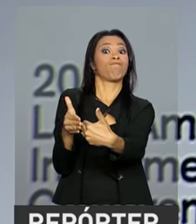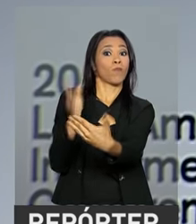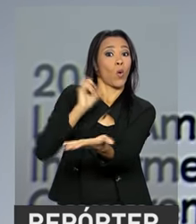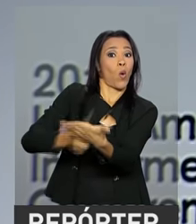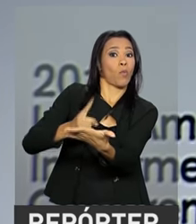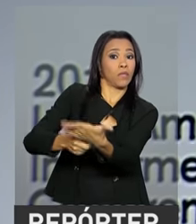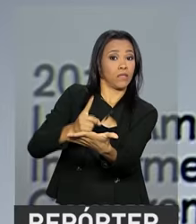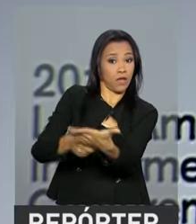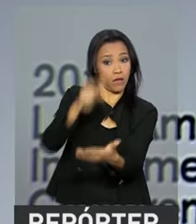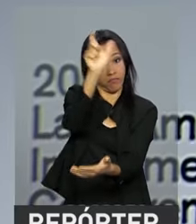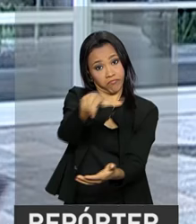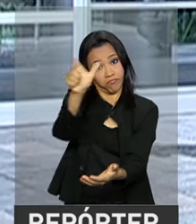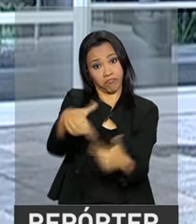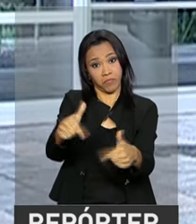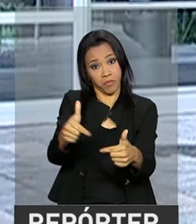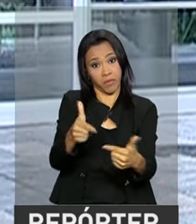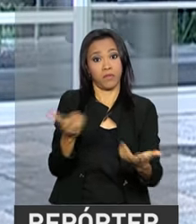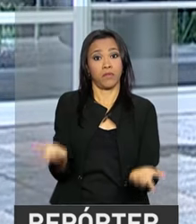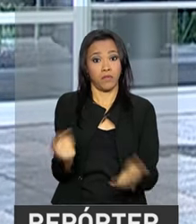os trabalhadores.